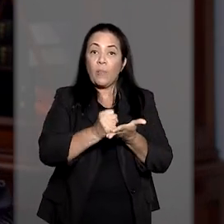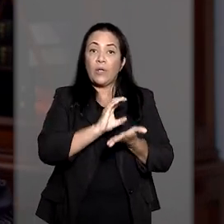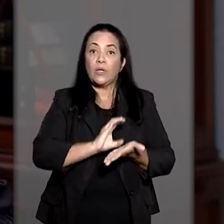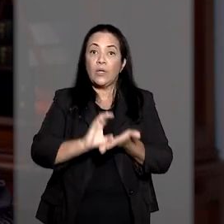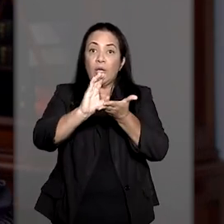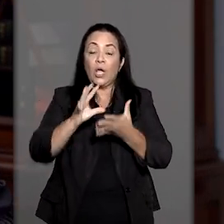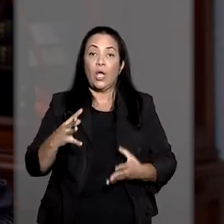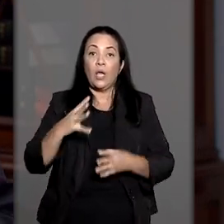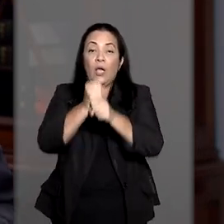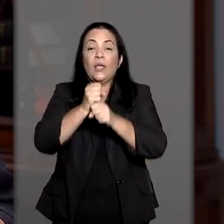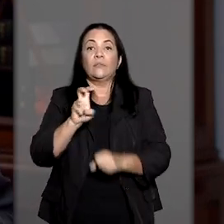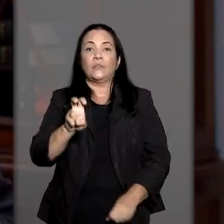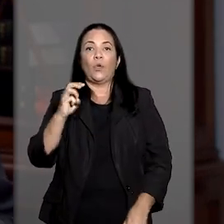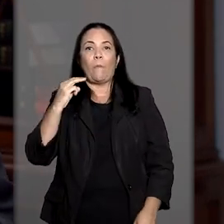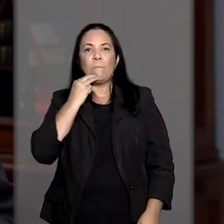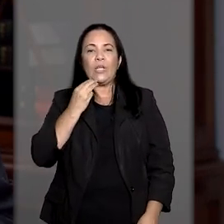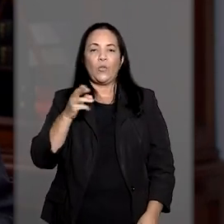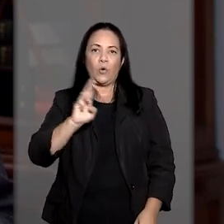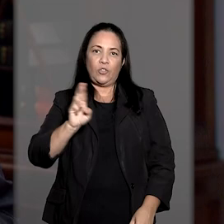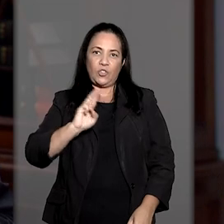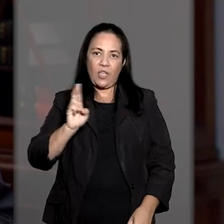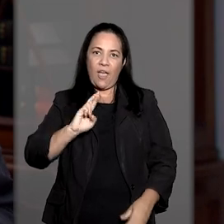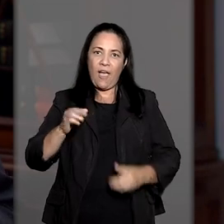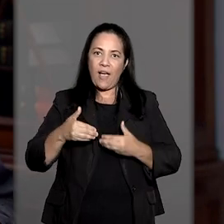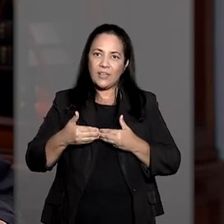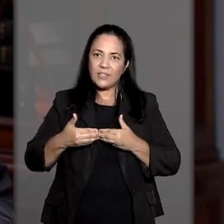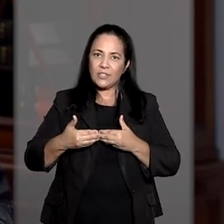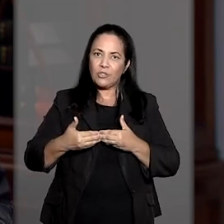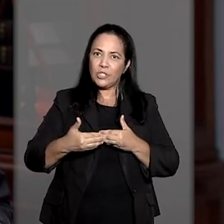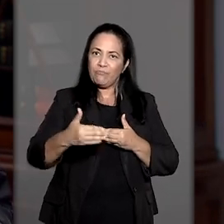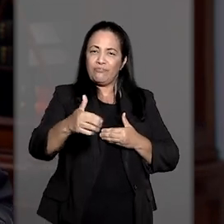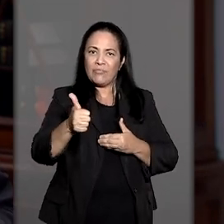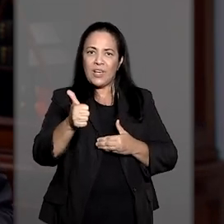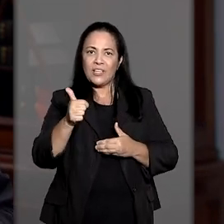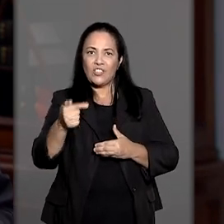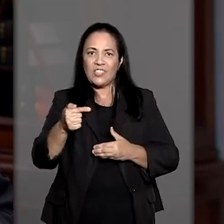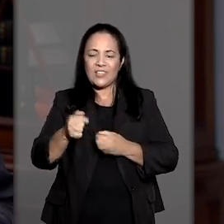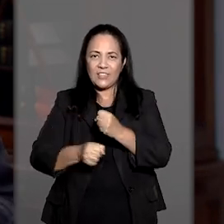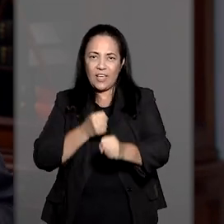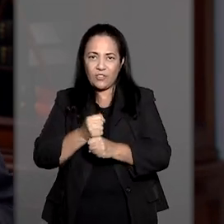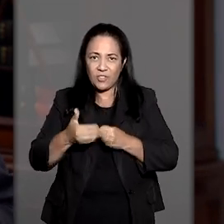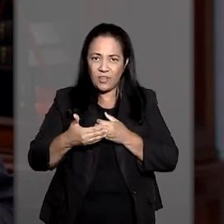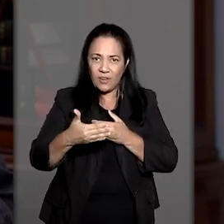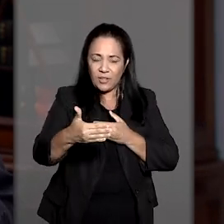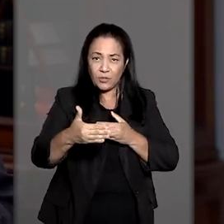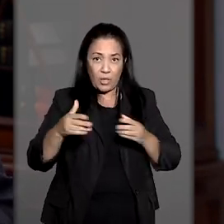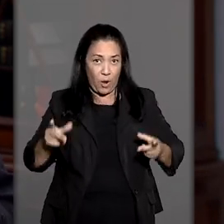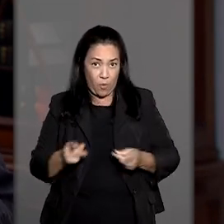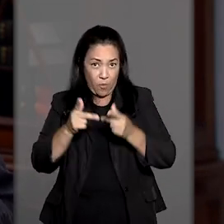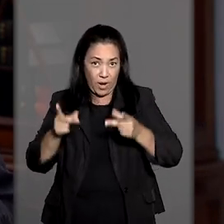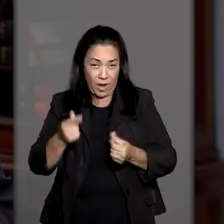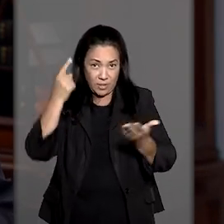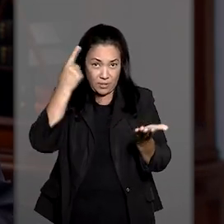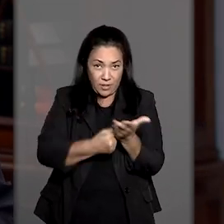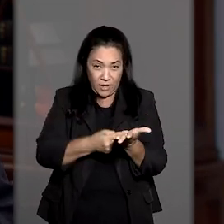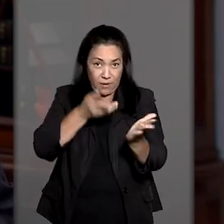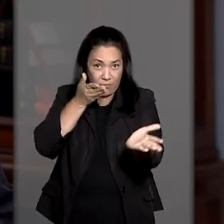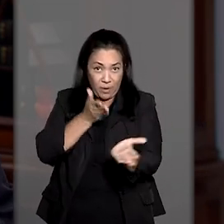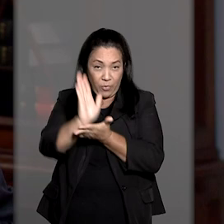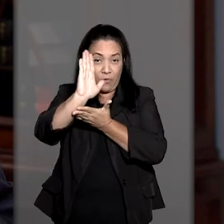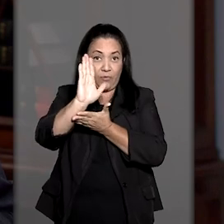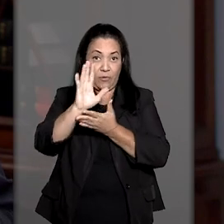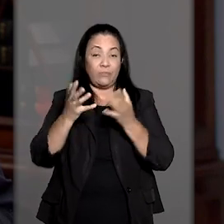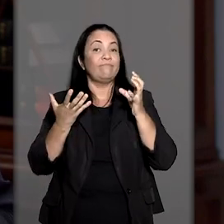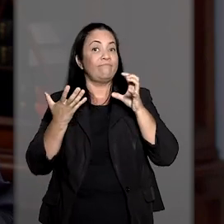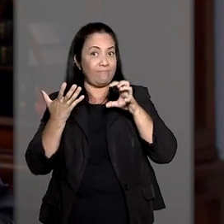um investimento total de 5 bilhões de reais ao longo de 17 anos o gasto de parte do acordo foi